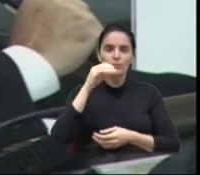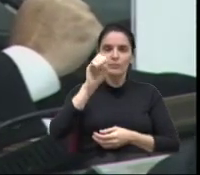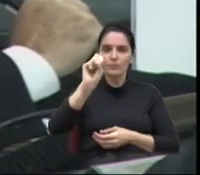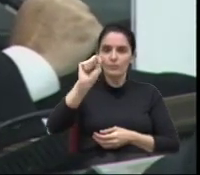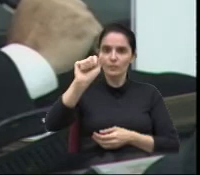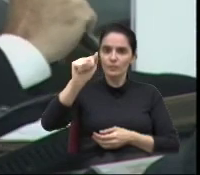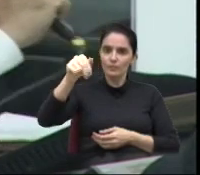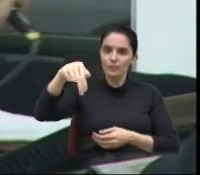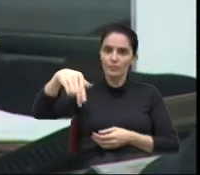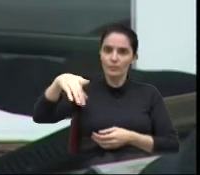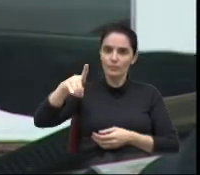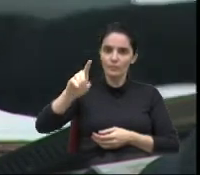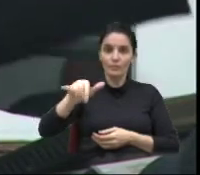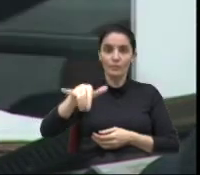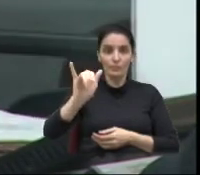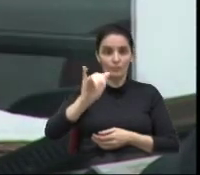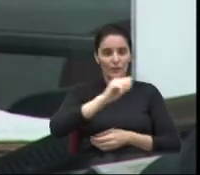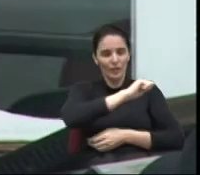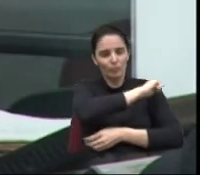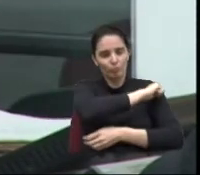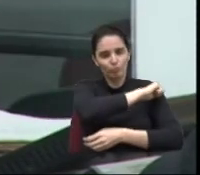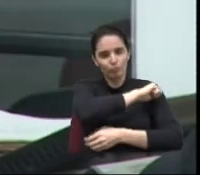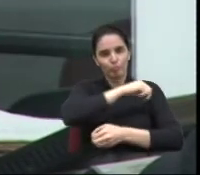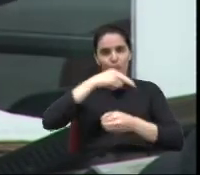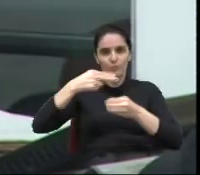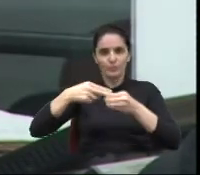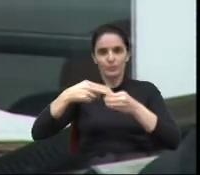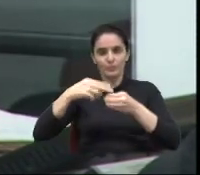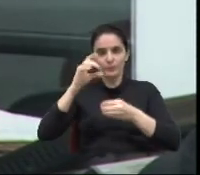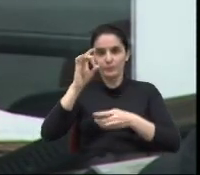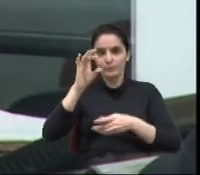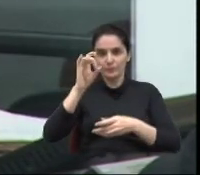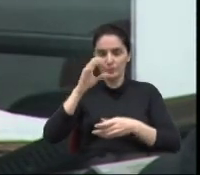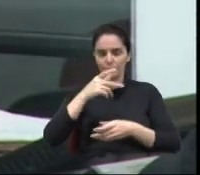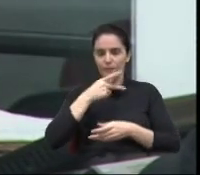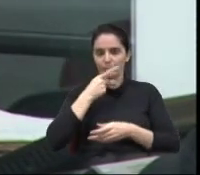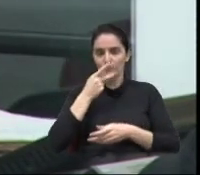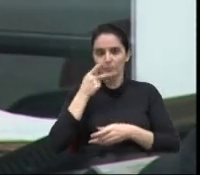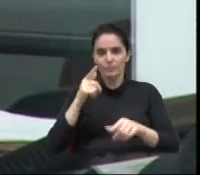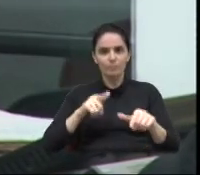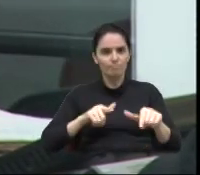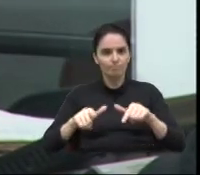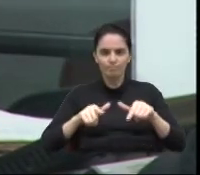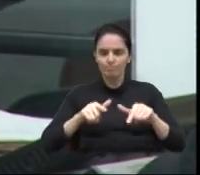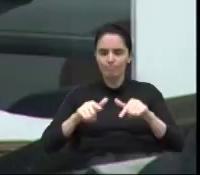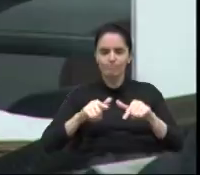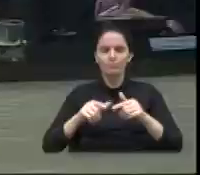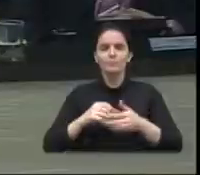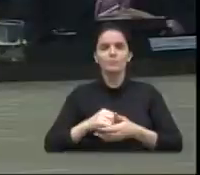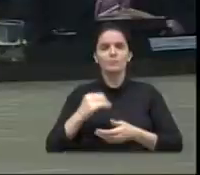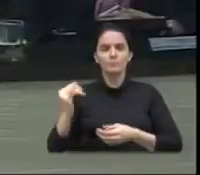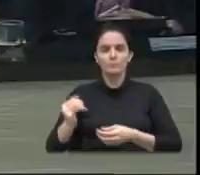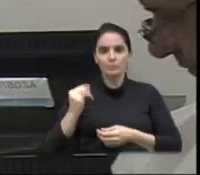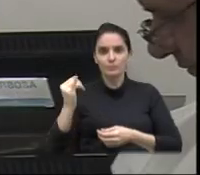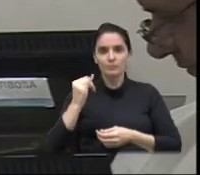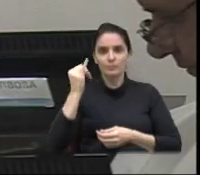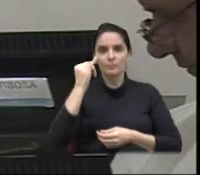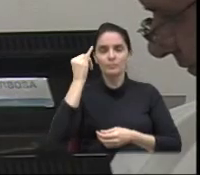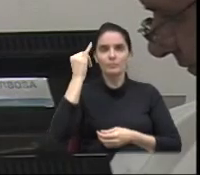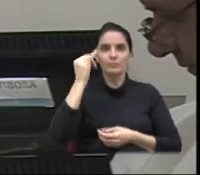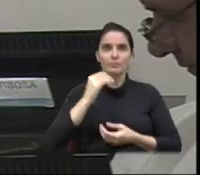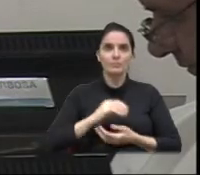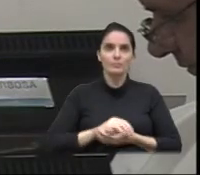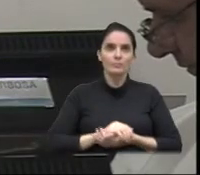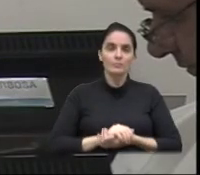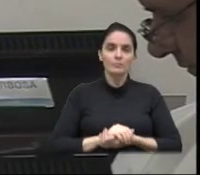da Unicamp. Não. Eu queria só ressaltar que foi um trabalho muito importante para a cidade e